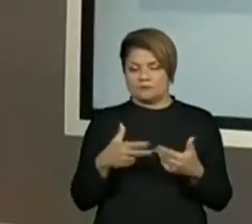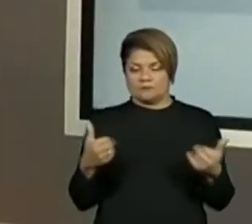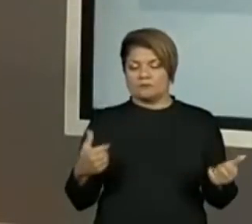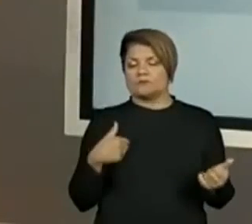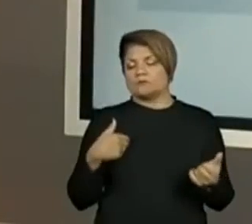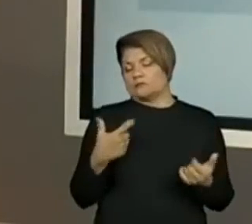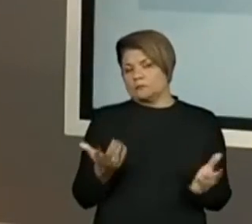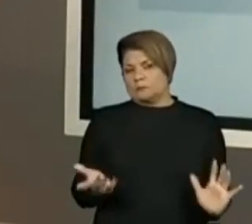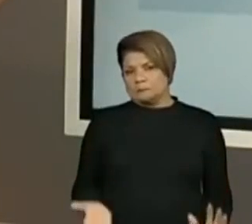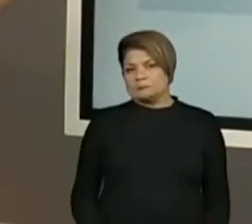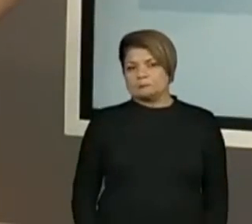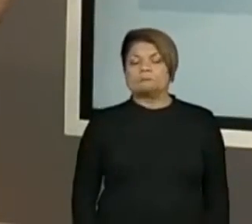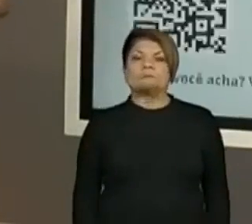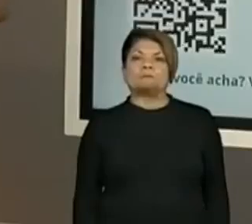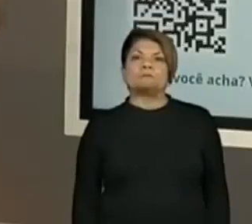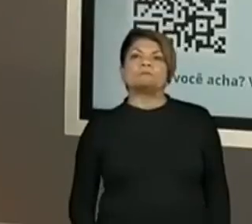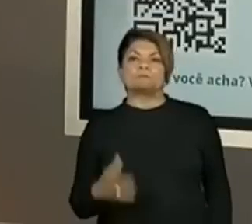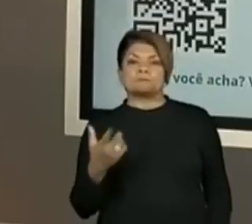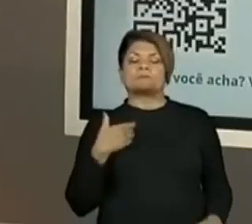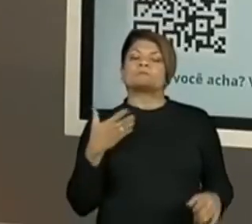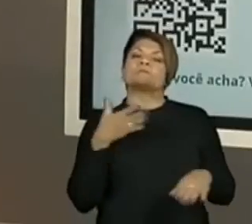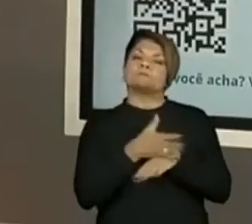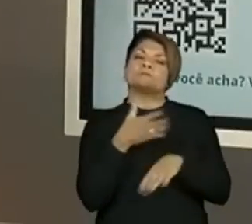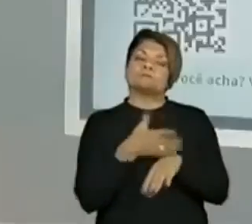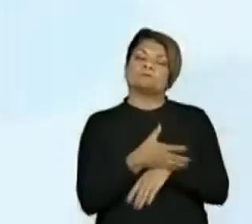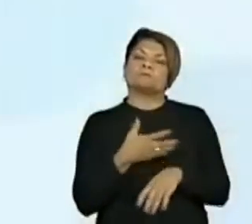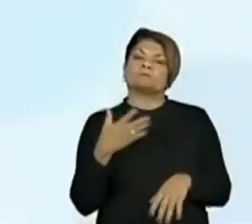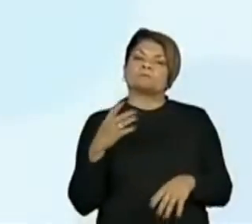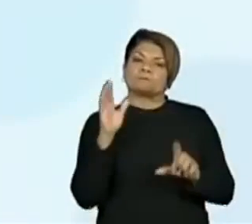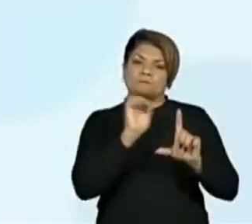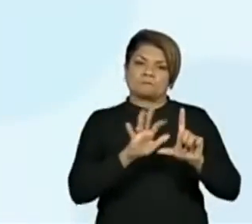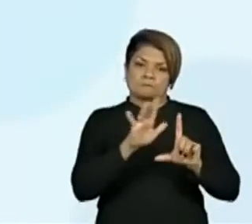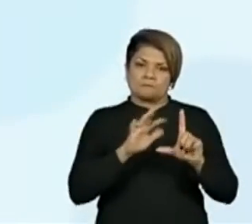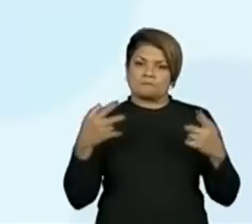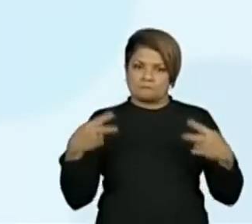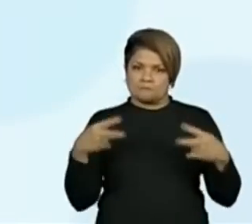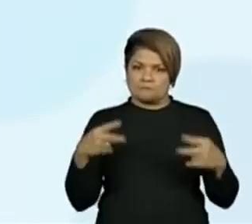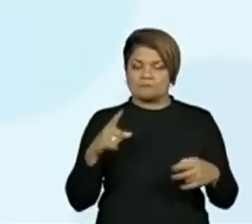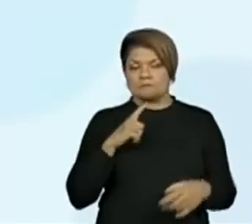geométricas espaciais. Participem da nossa avaliação. Amanhã tem mais